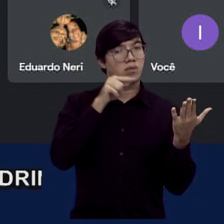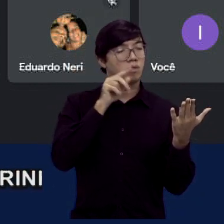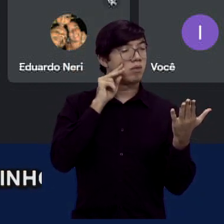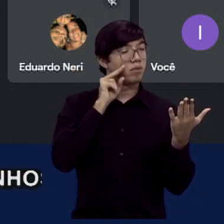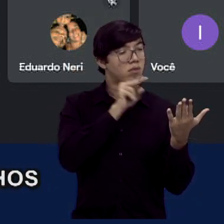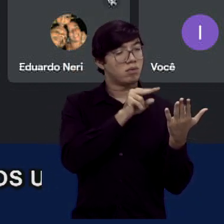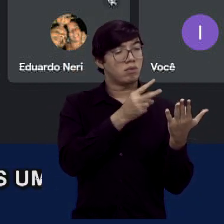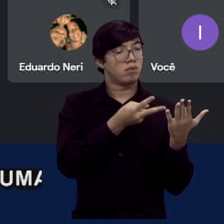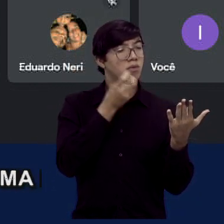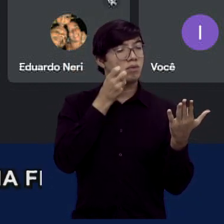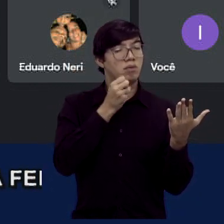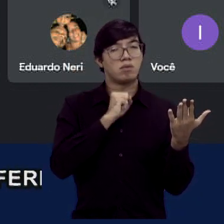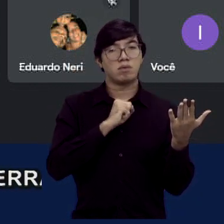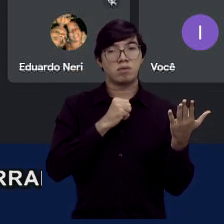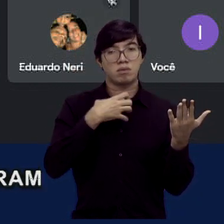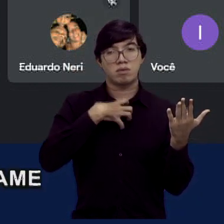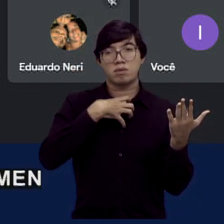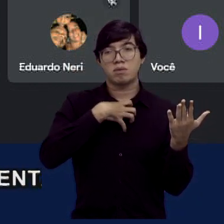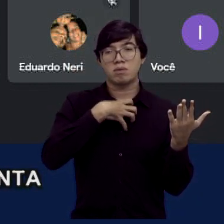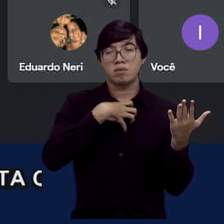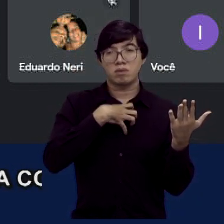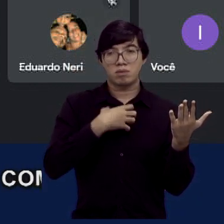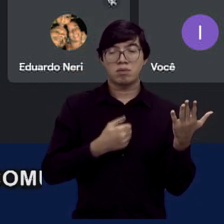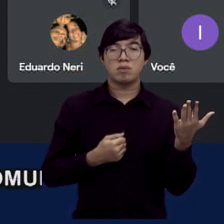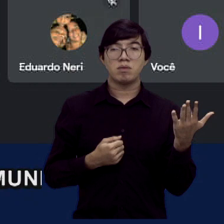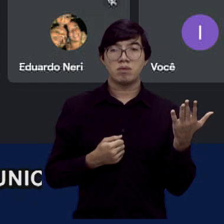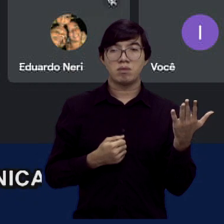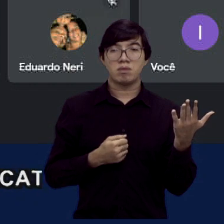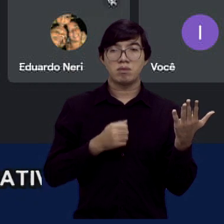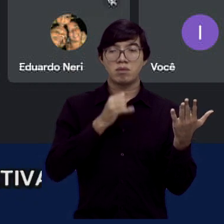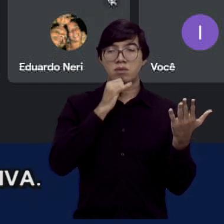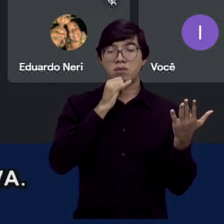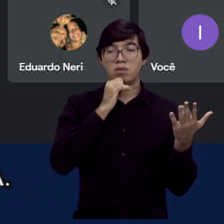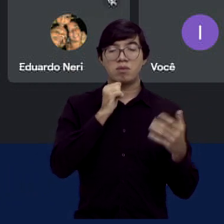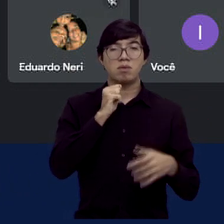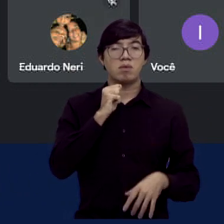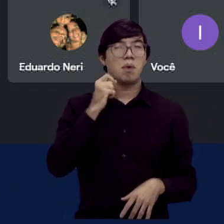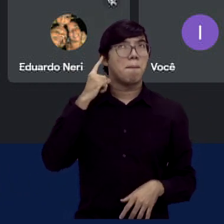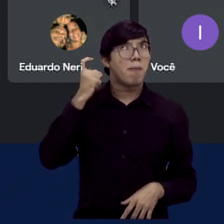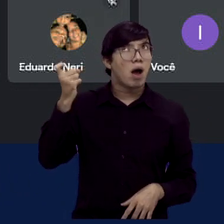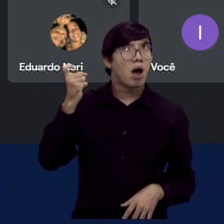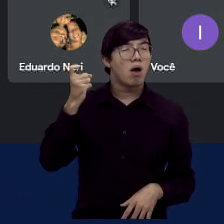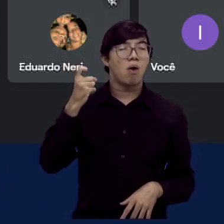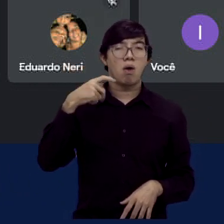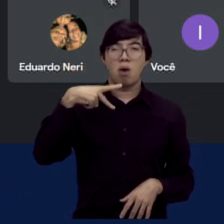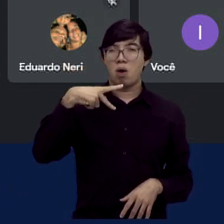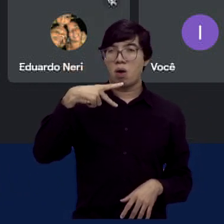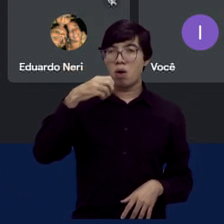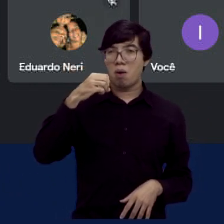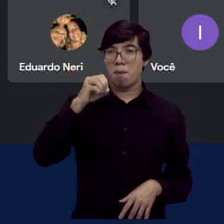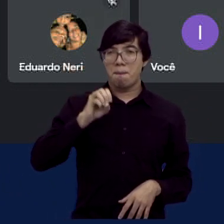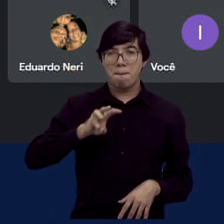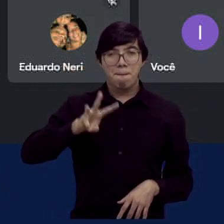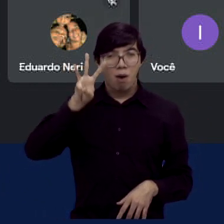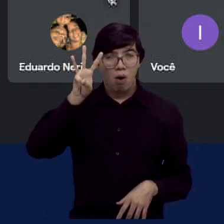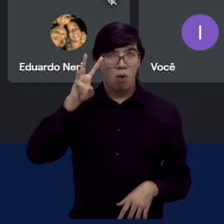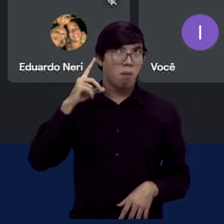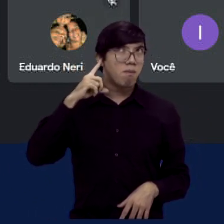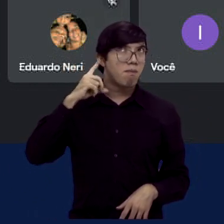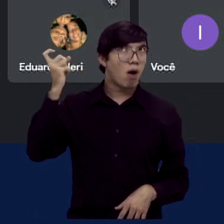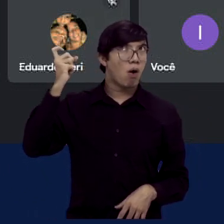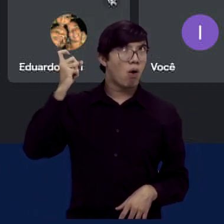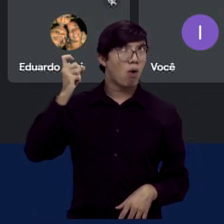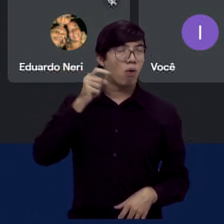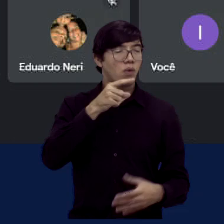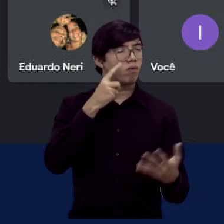já visualiza algo. Uma onomatopeia como um tiro, ou essa onomatopeia ela já está imageticamente dizendo